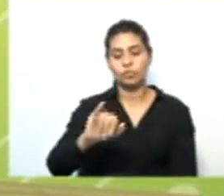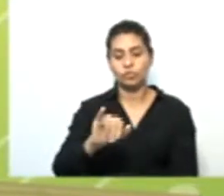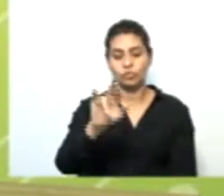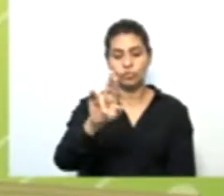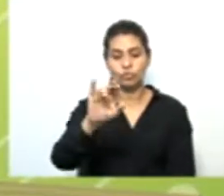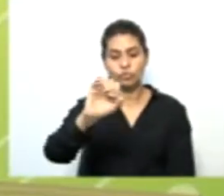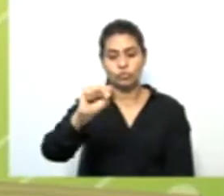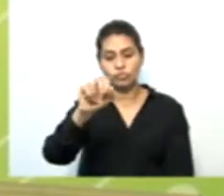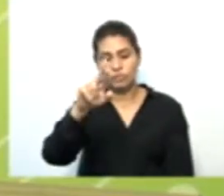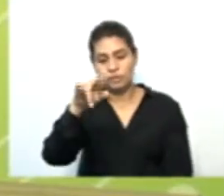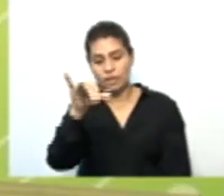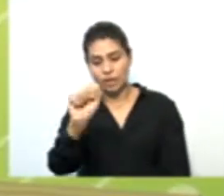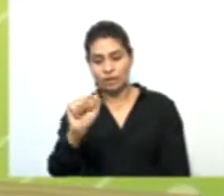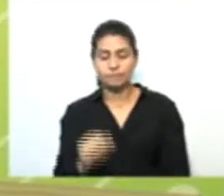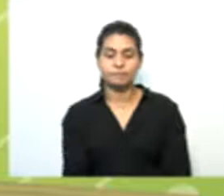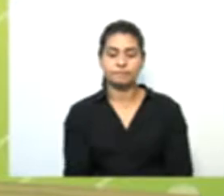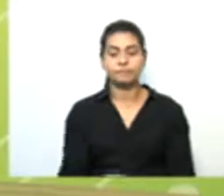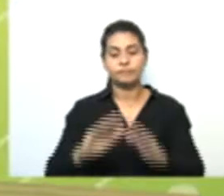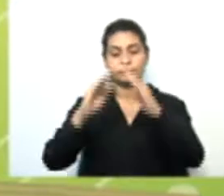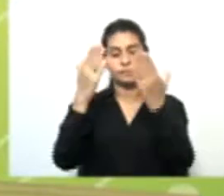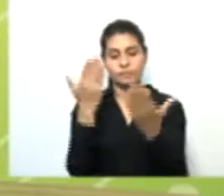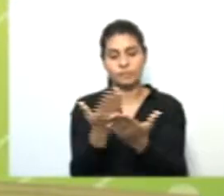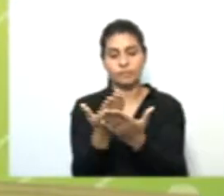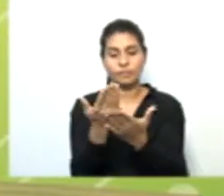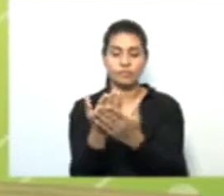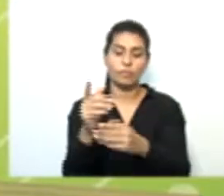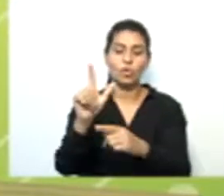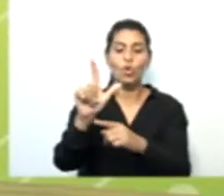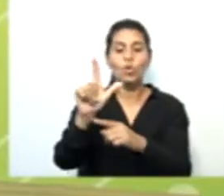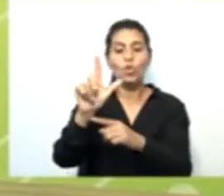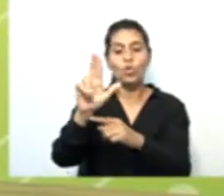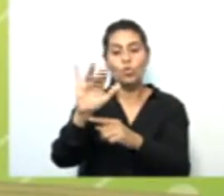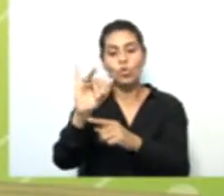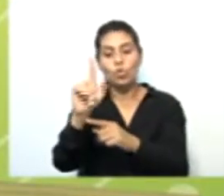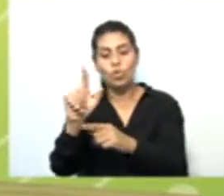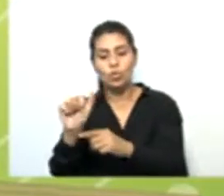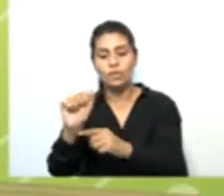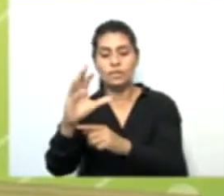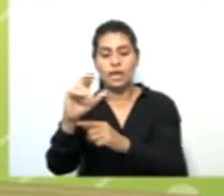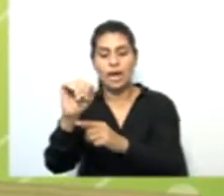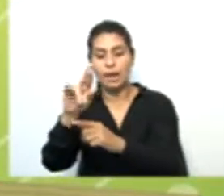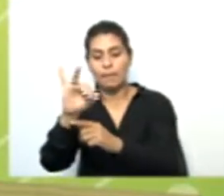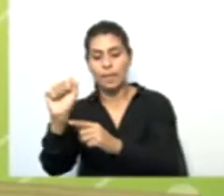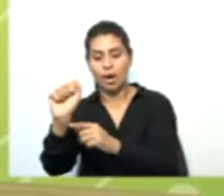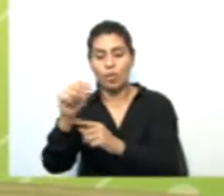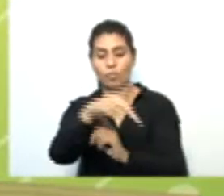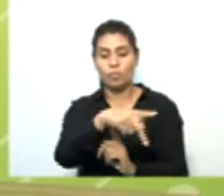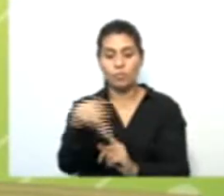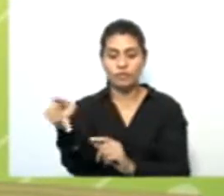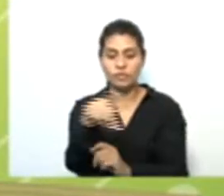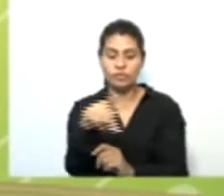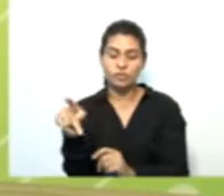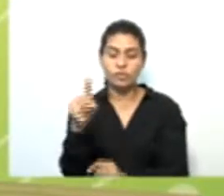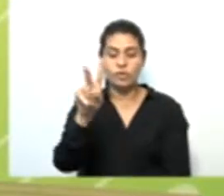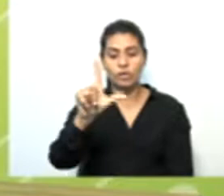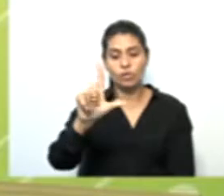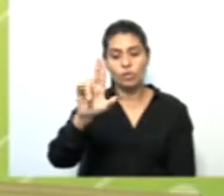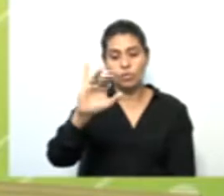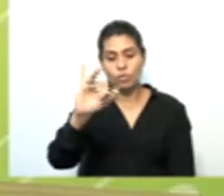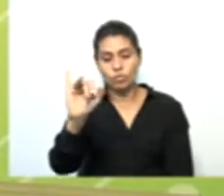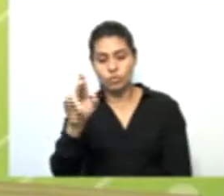Jussara. Os alunos da Escola Luiz Cabral de Souza, da professora Luzia